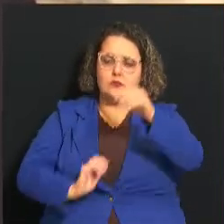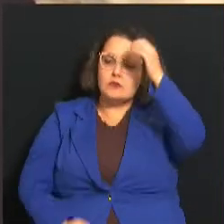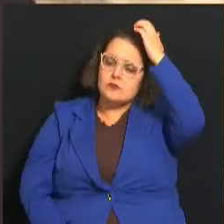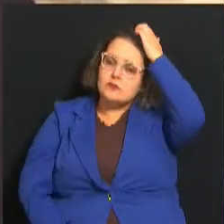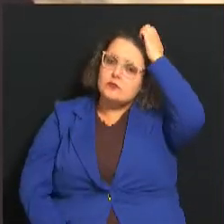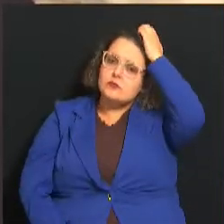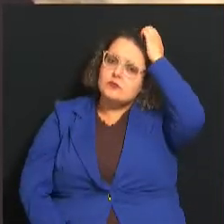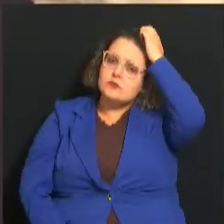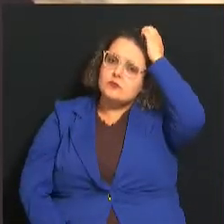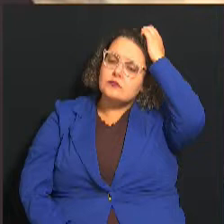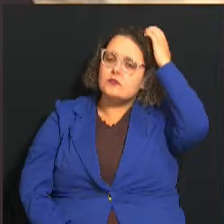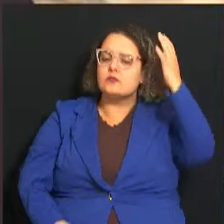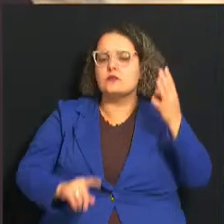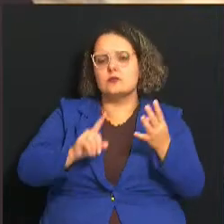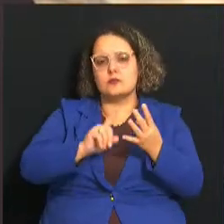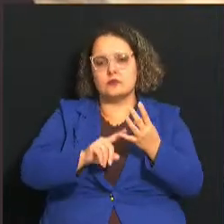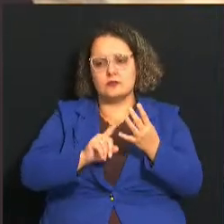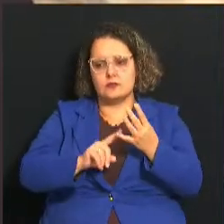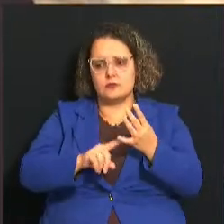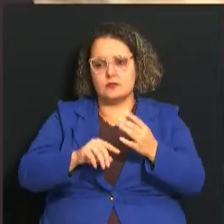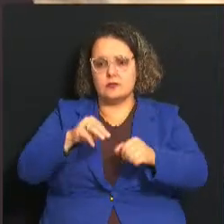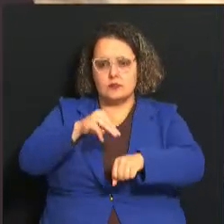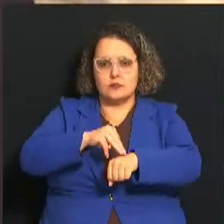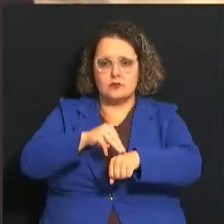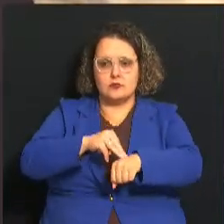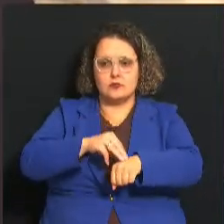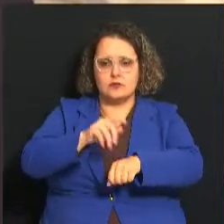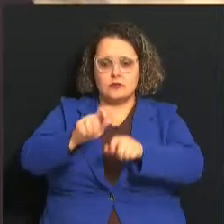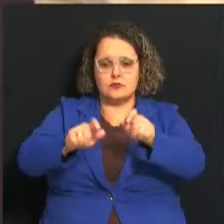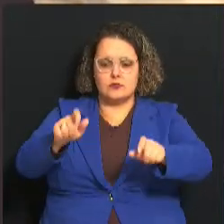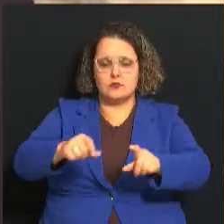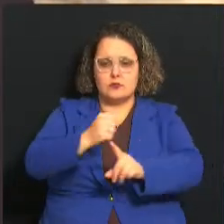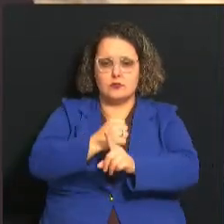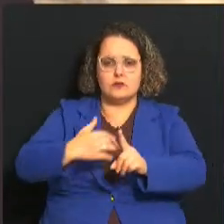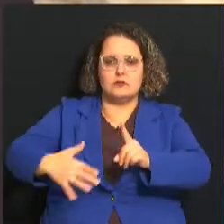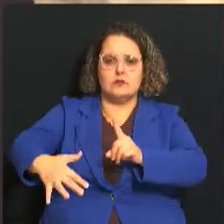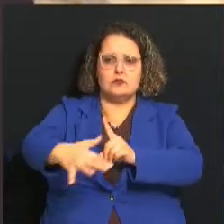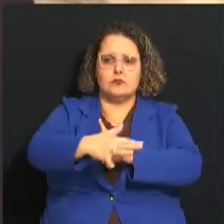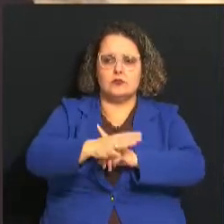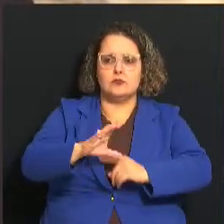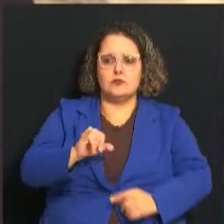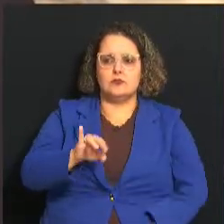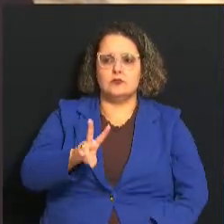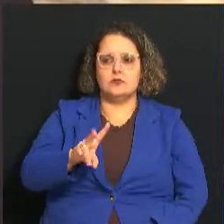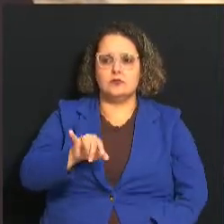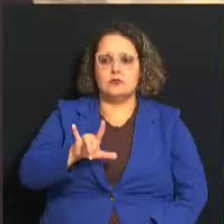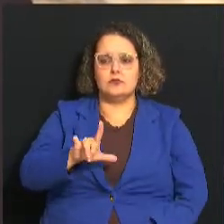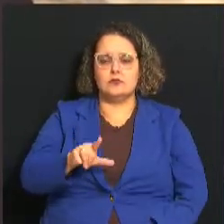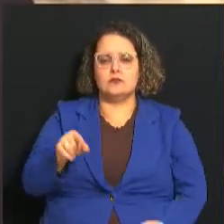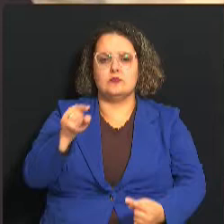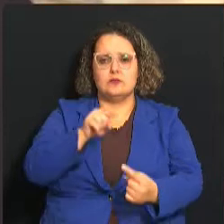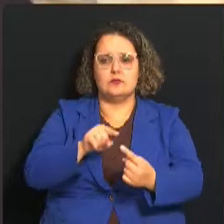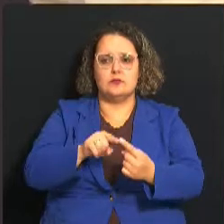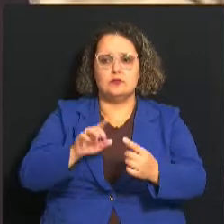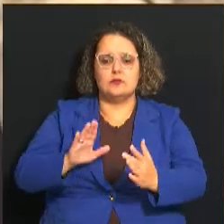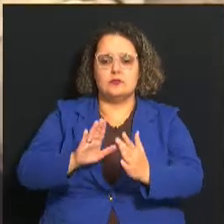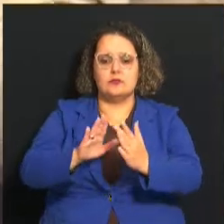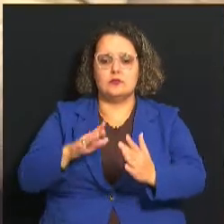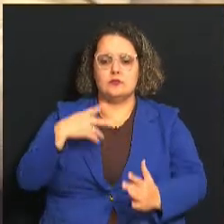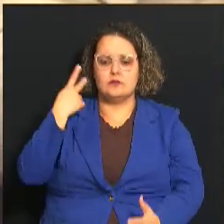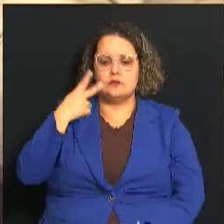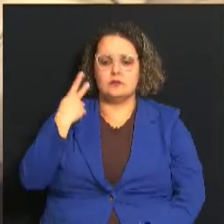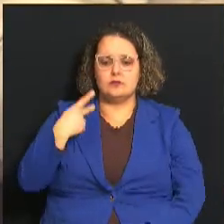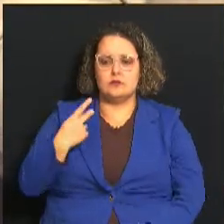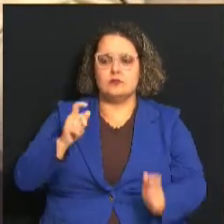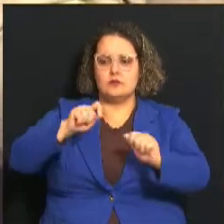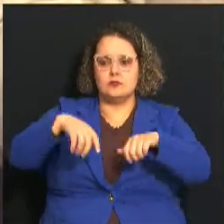4. Membros da sociedade civil envolvidos com os objetivos da Frente Parlamentar na condição